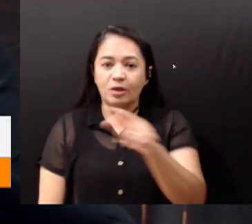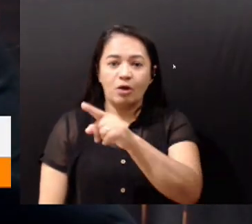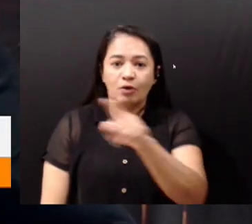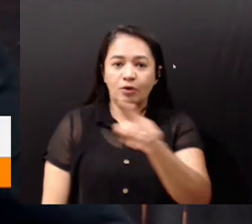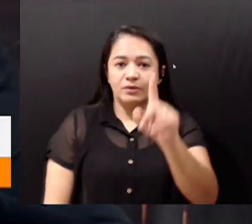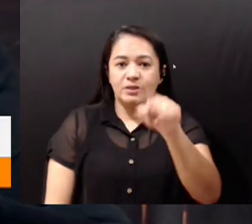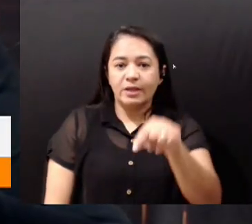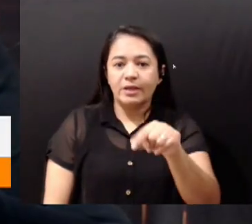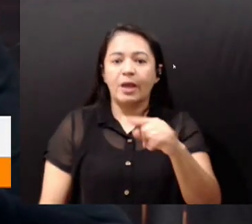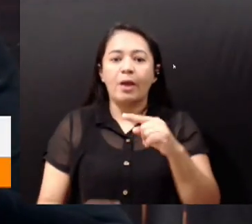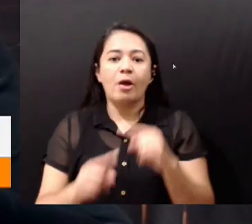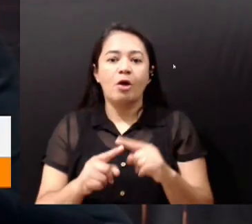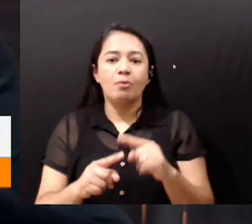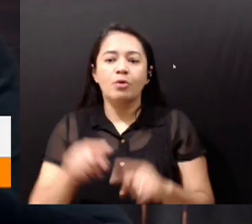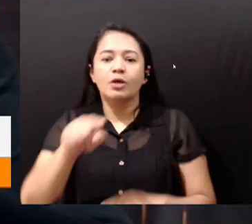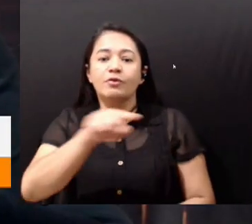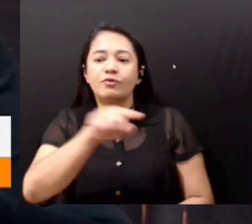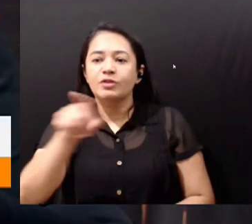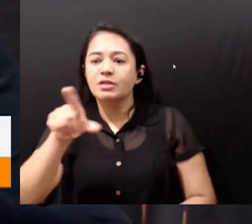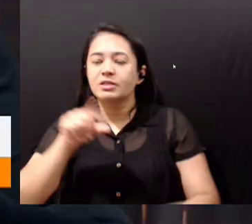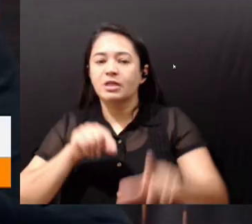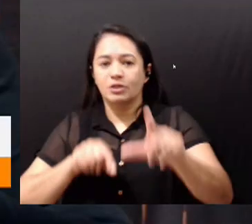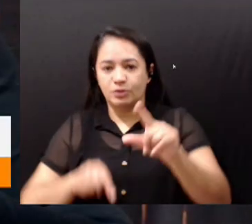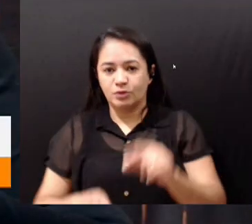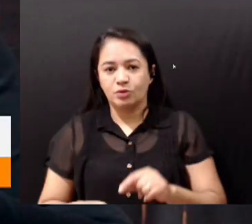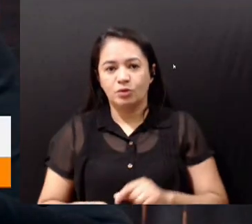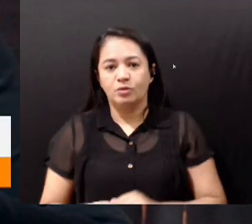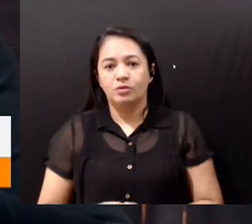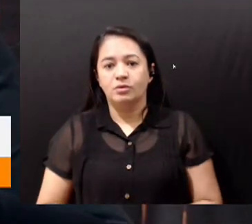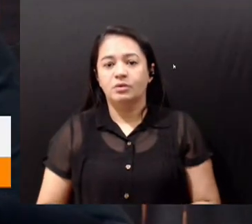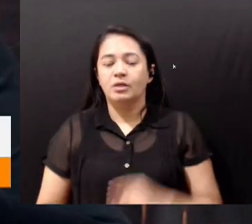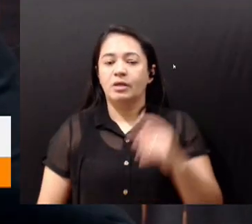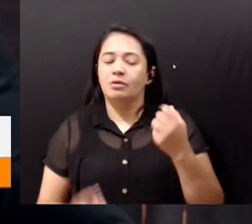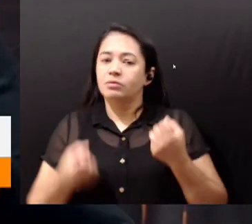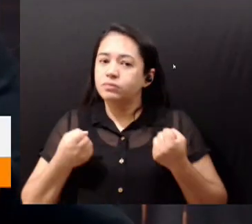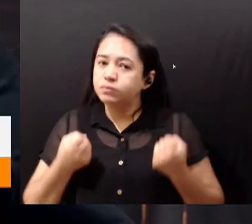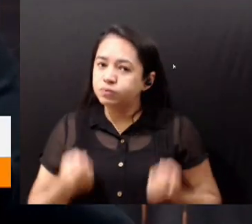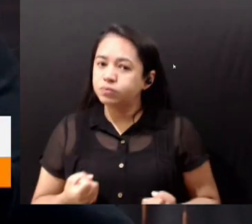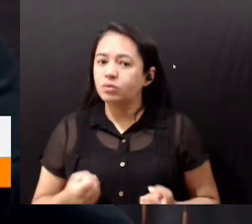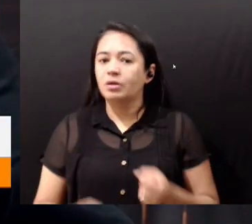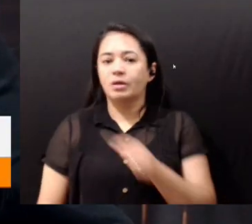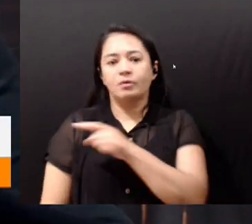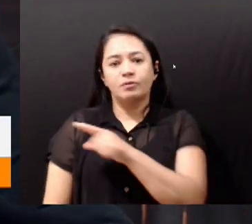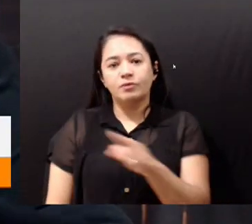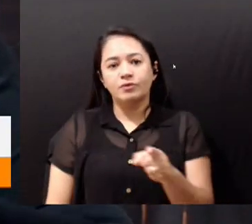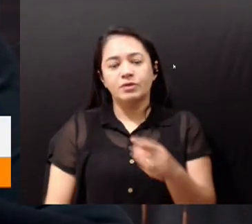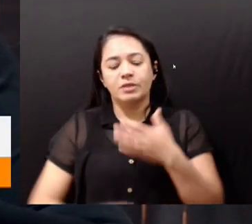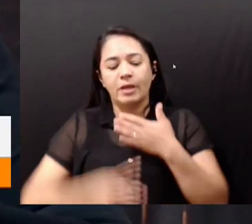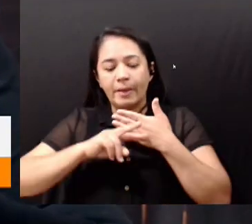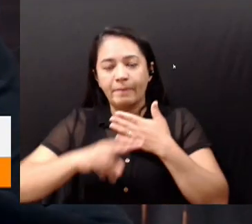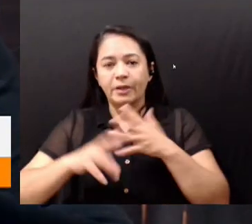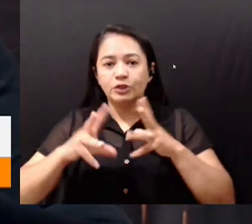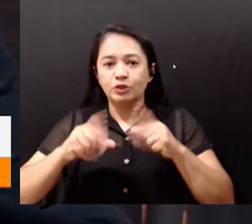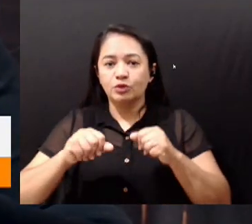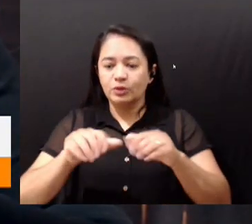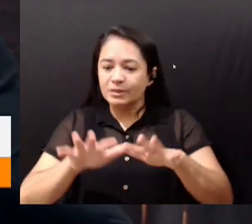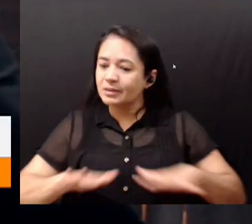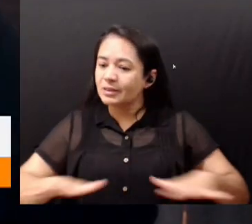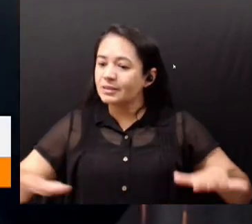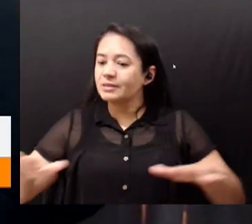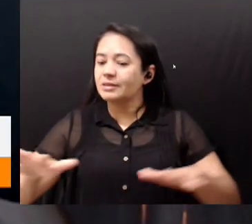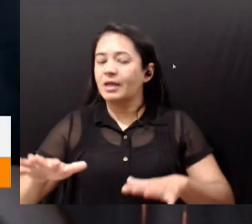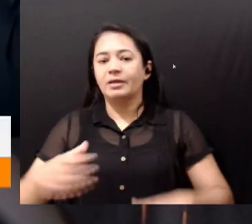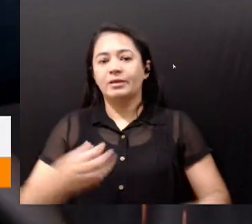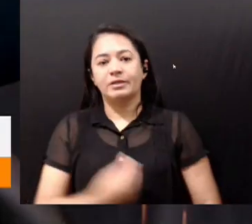suas escolhas, de onde vem, fica muito pesado para você, e impacta em todas as áreas da vida, desde profissional até